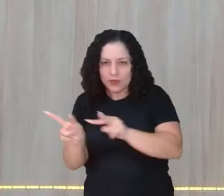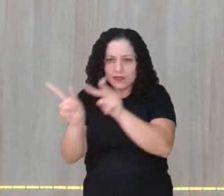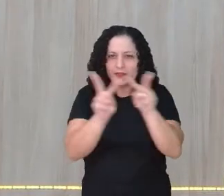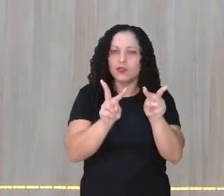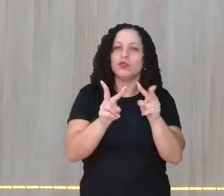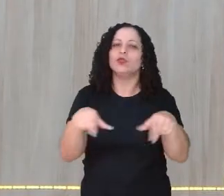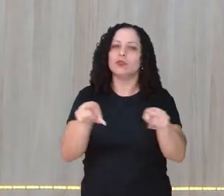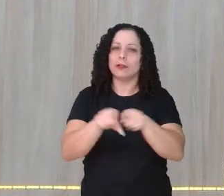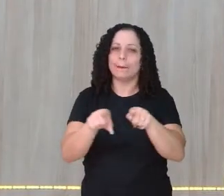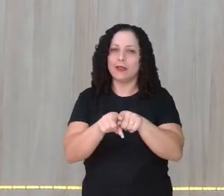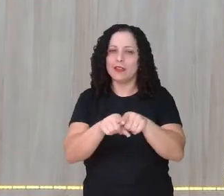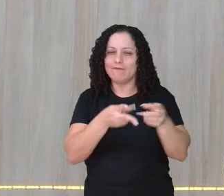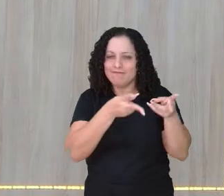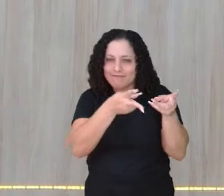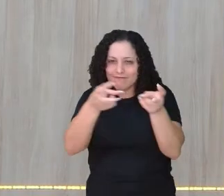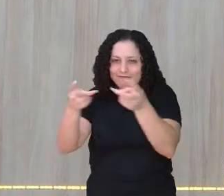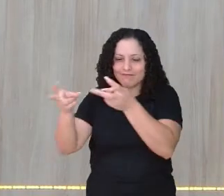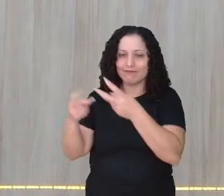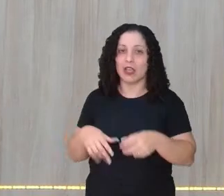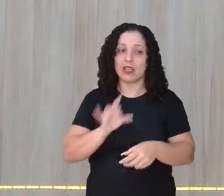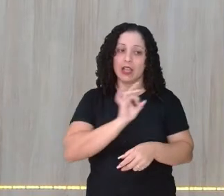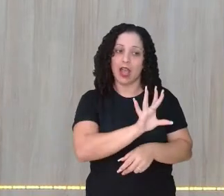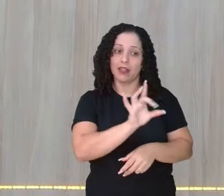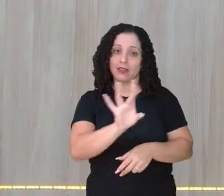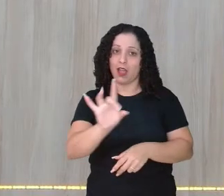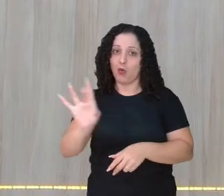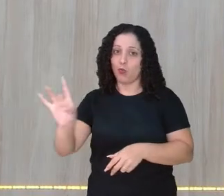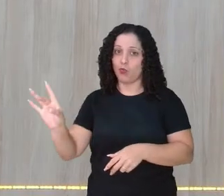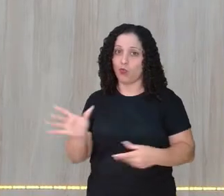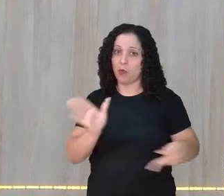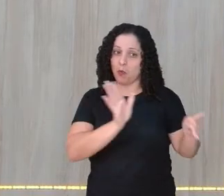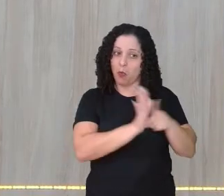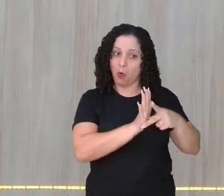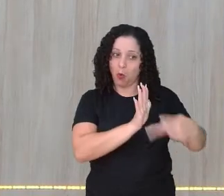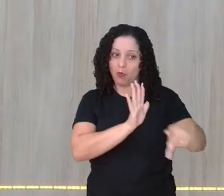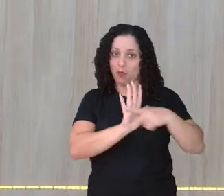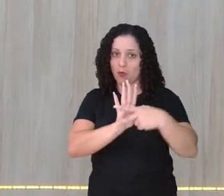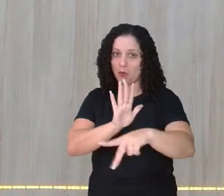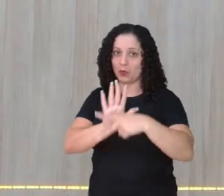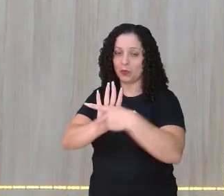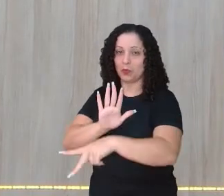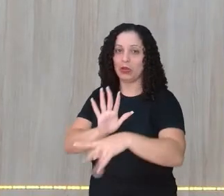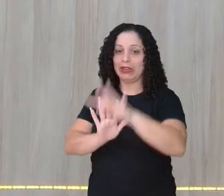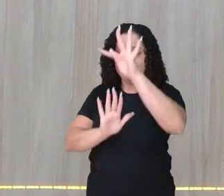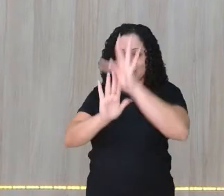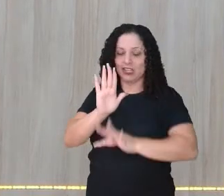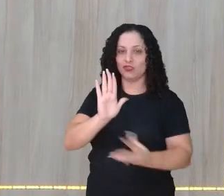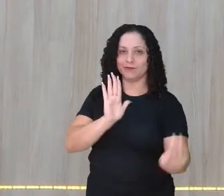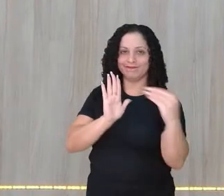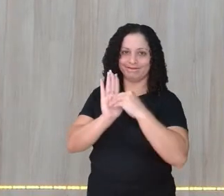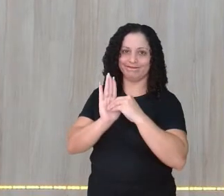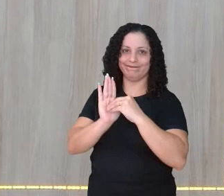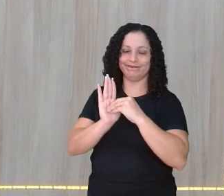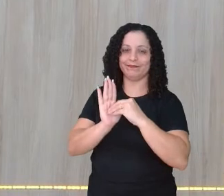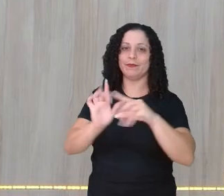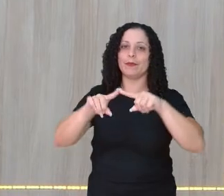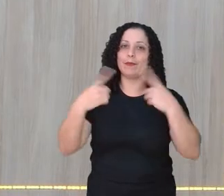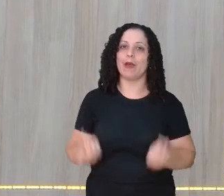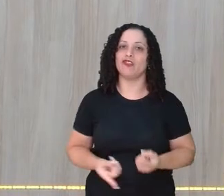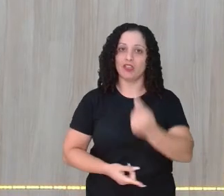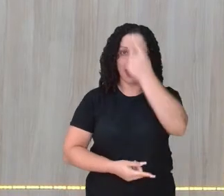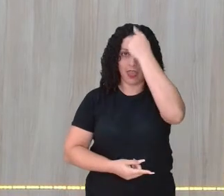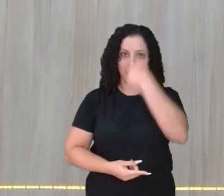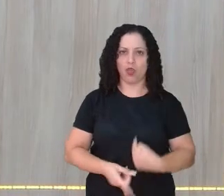onisciente, que a gente vai ver o que como cada um deles se apresenta no texto. Mas, quando eu